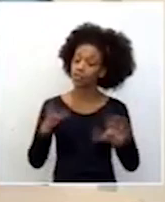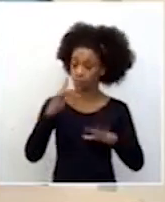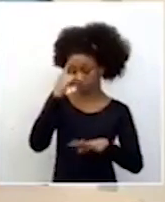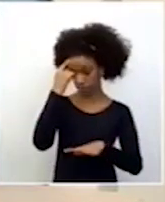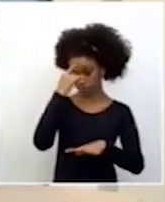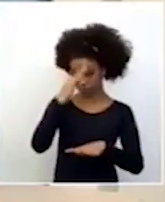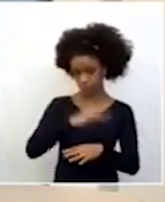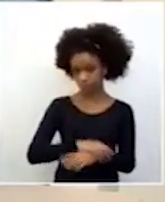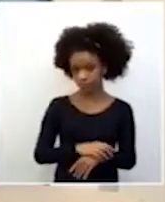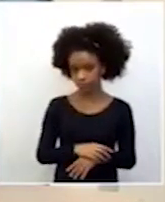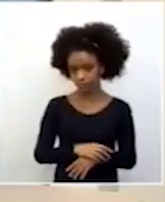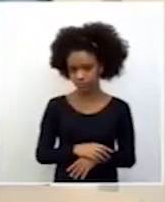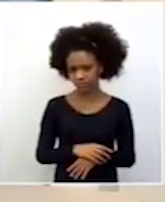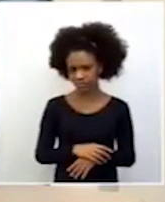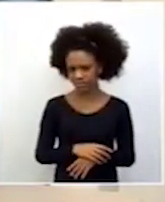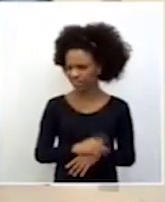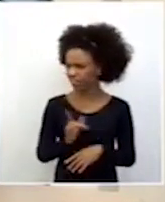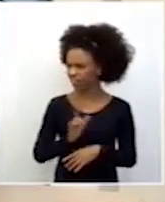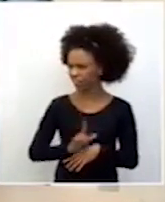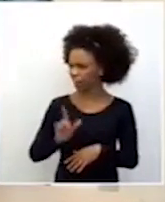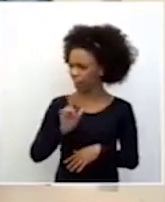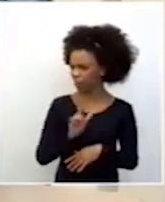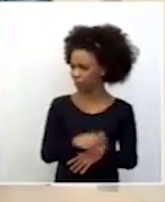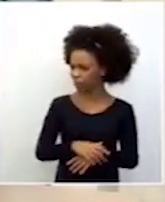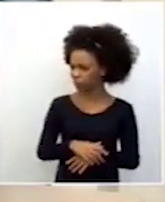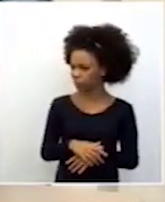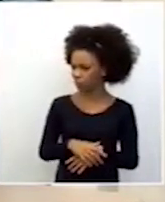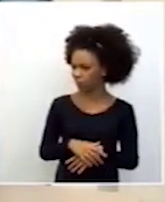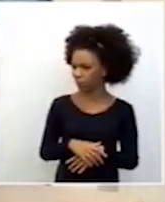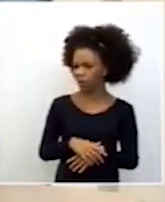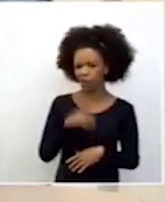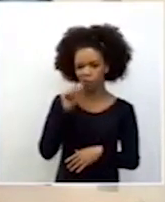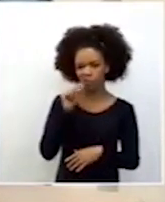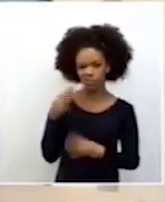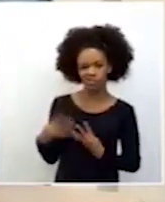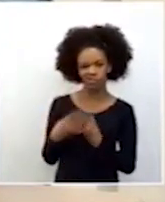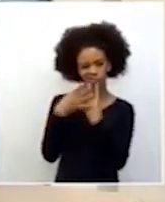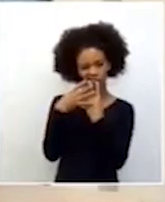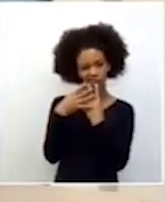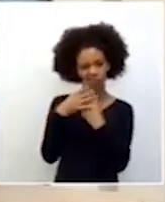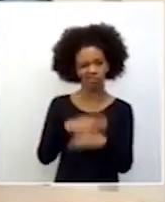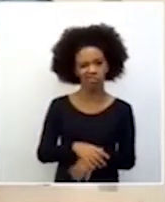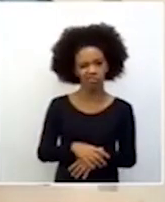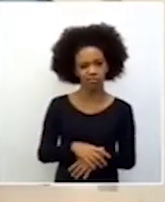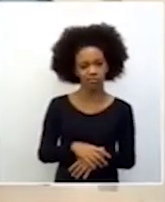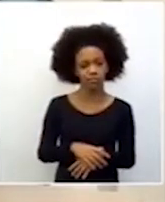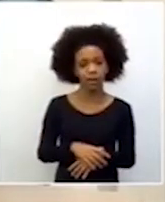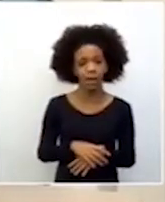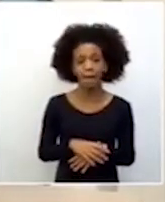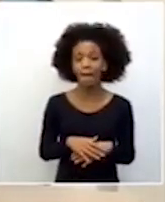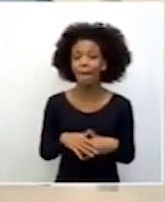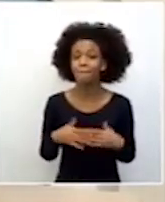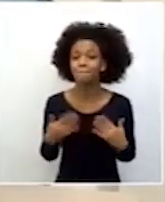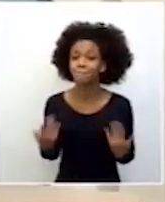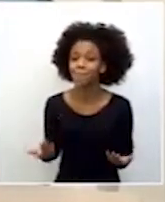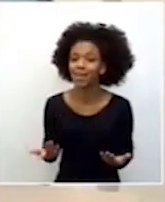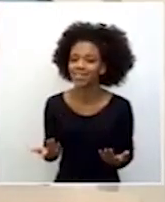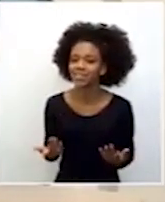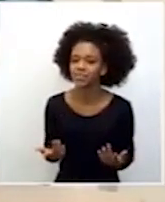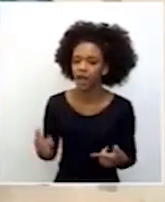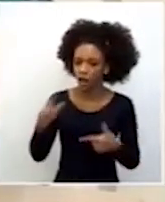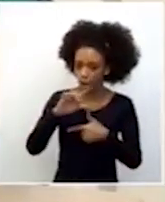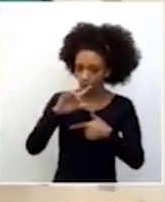pensa, que obviedade isso, colocar um passarinho dentro da gaiola, todo mundo faz. Mas aí a gente vê, vou voltar